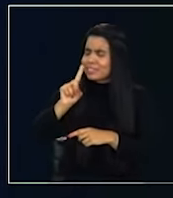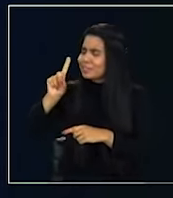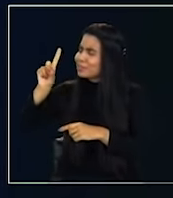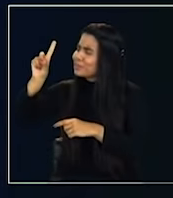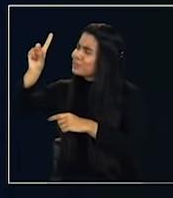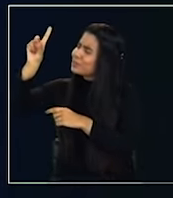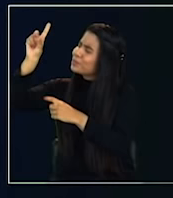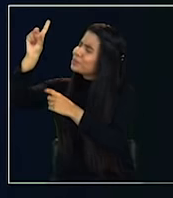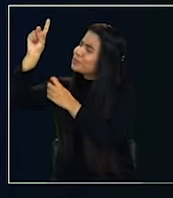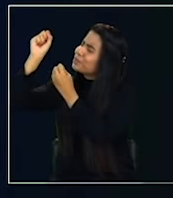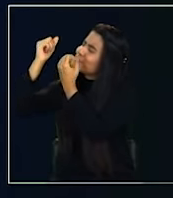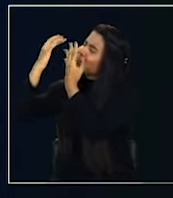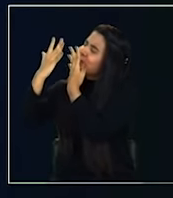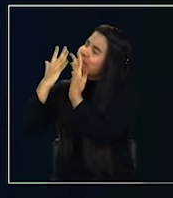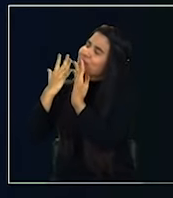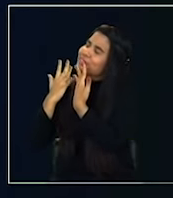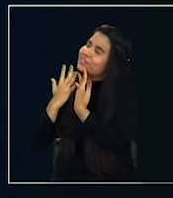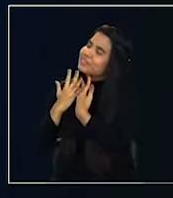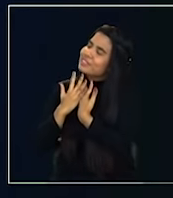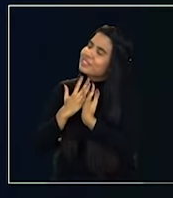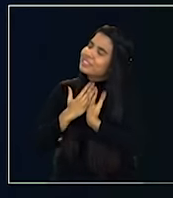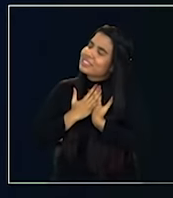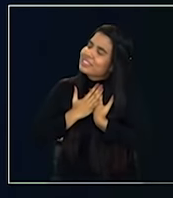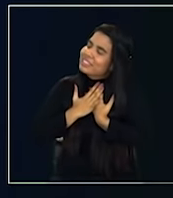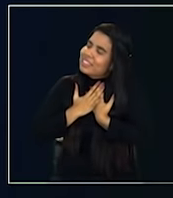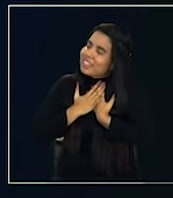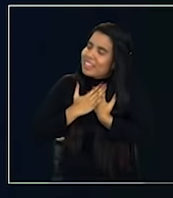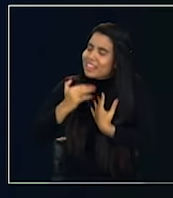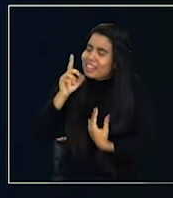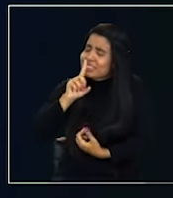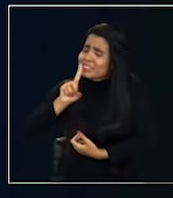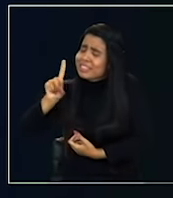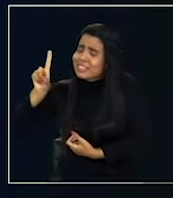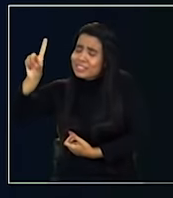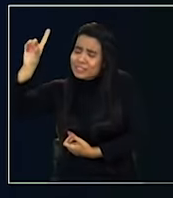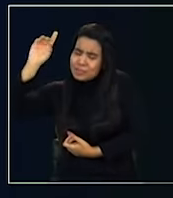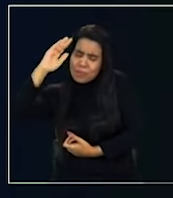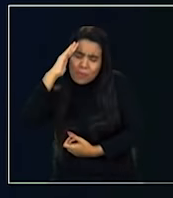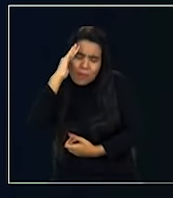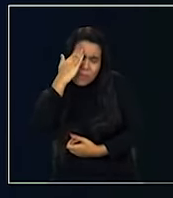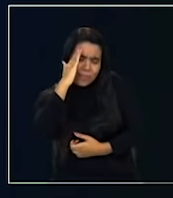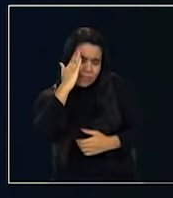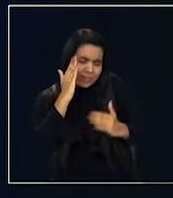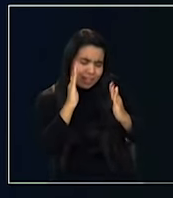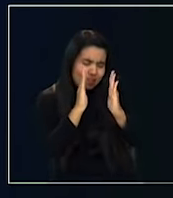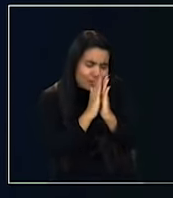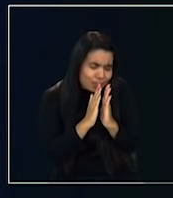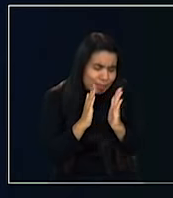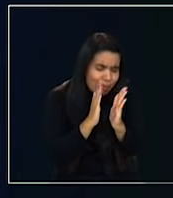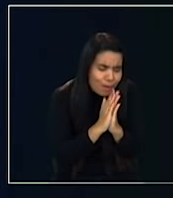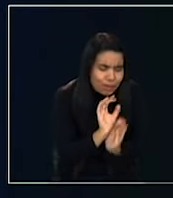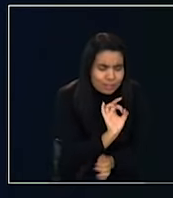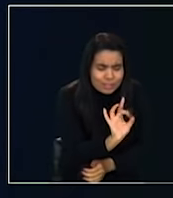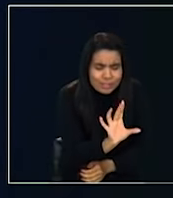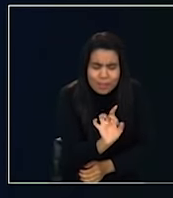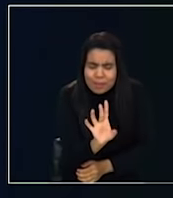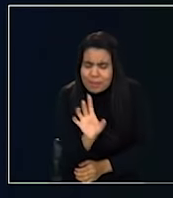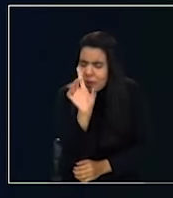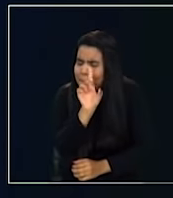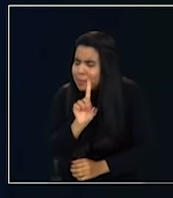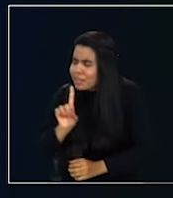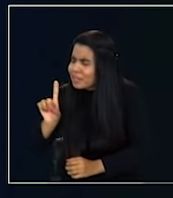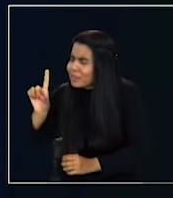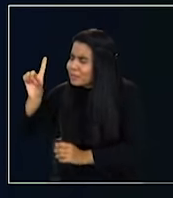quanta luz, Deus nos ouve, Deus nos ouve, nos mostra